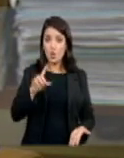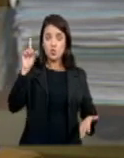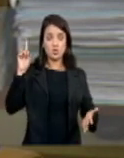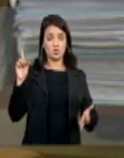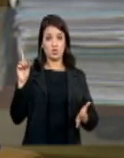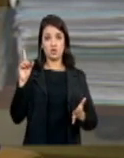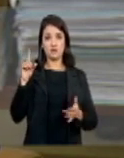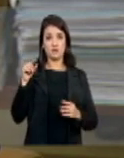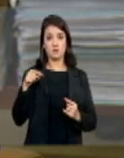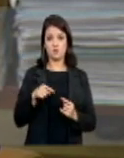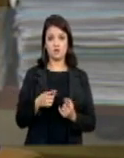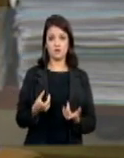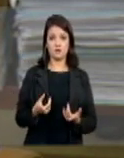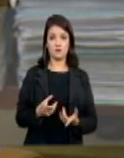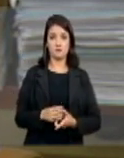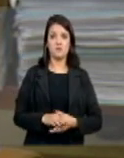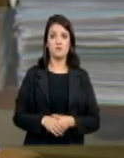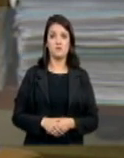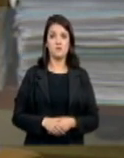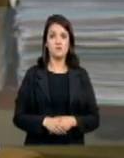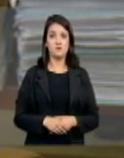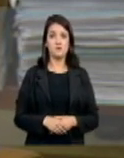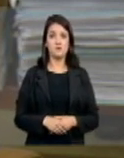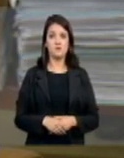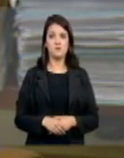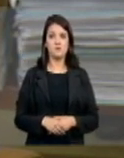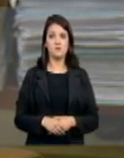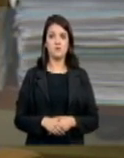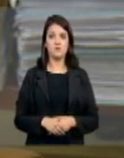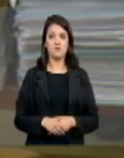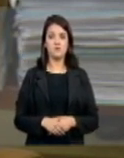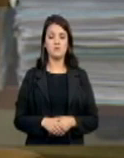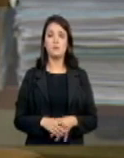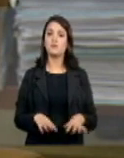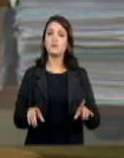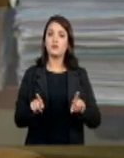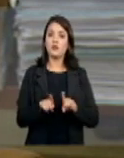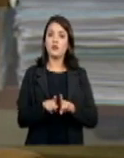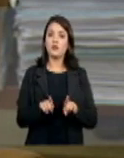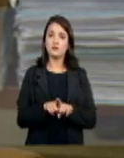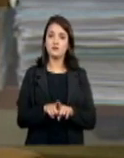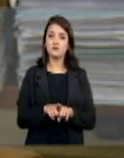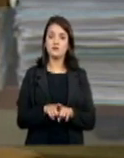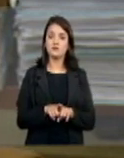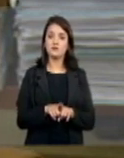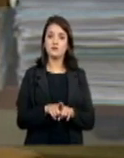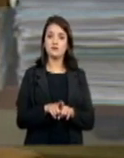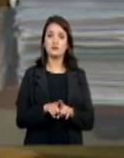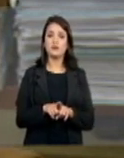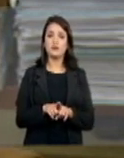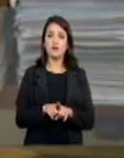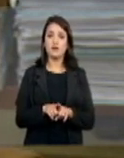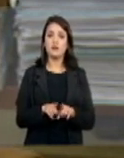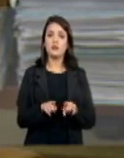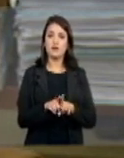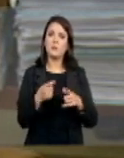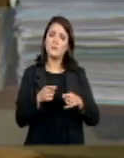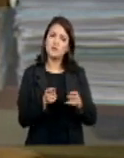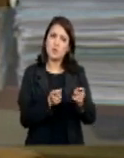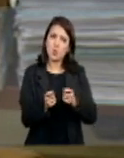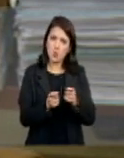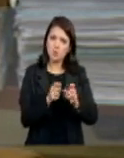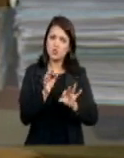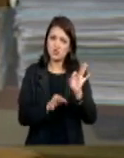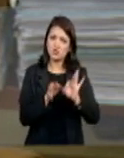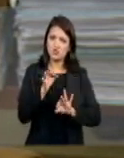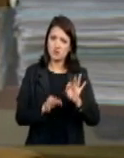instituições financeiras e nenhum embaraço resultará do controle jurisdicional prévio dos